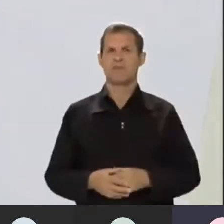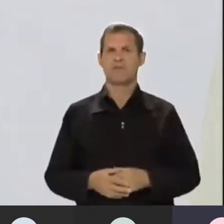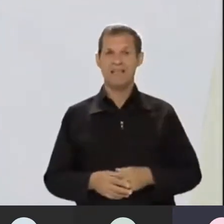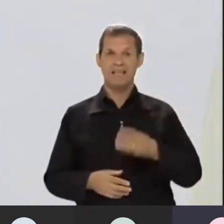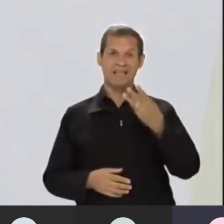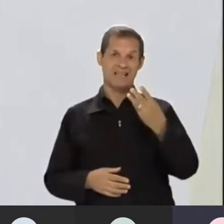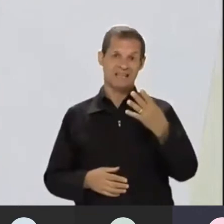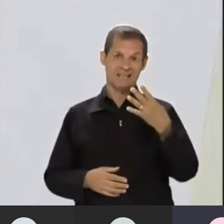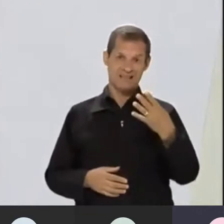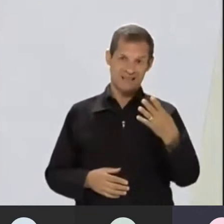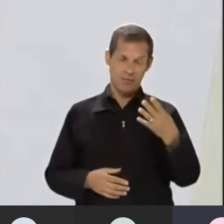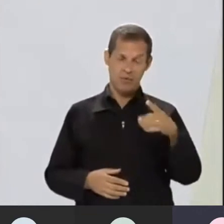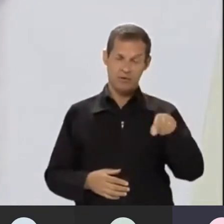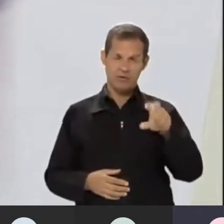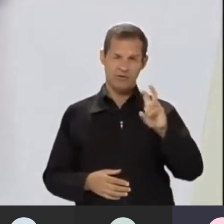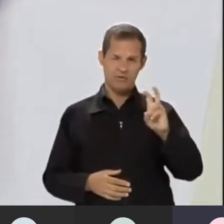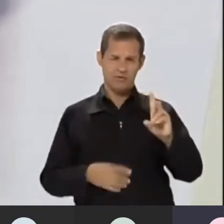igual a